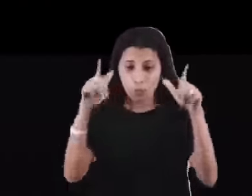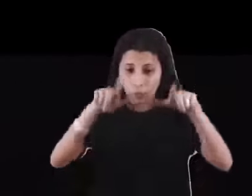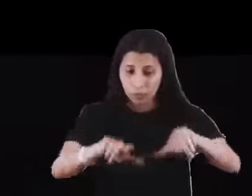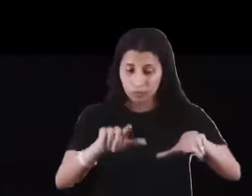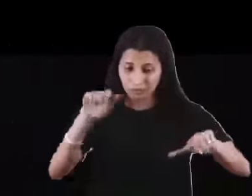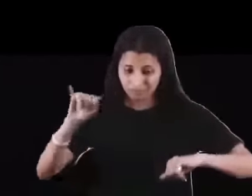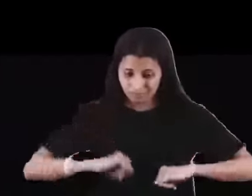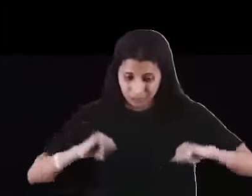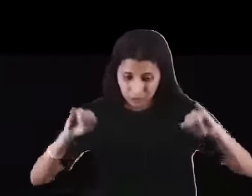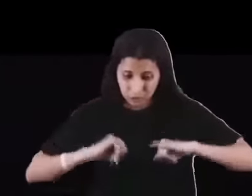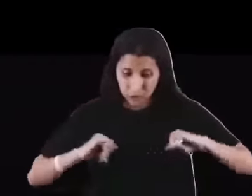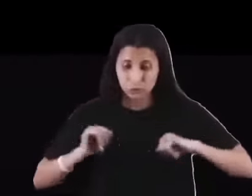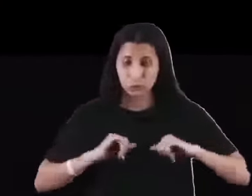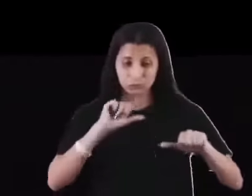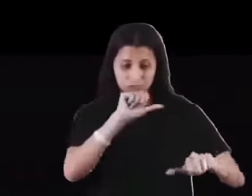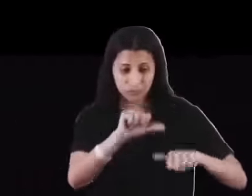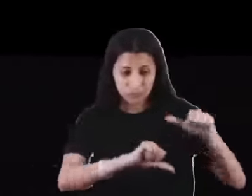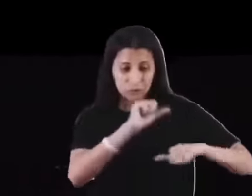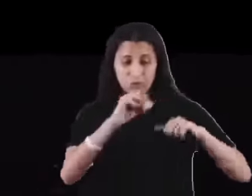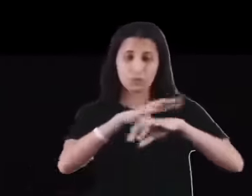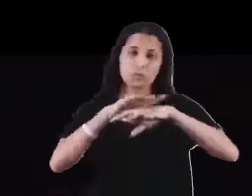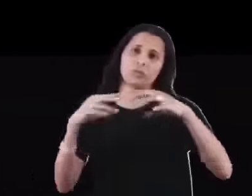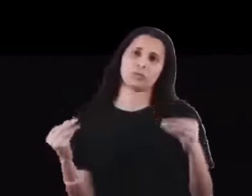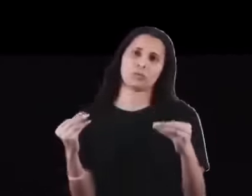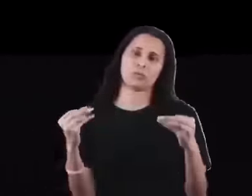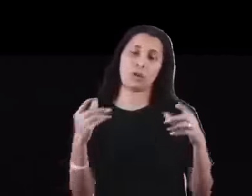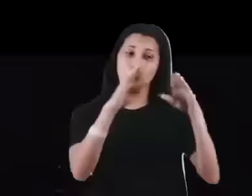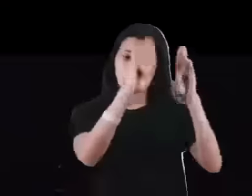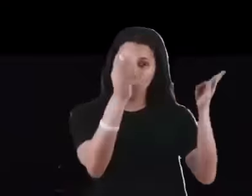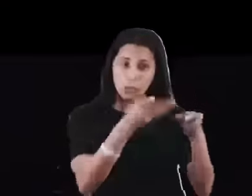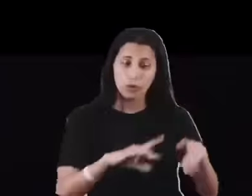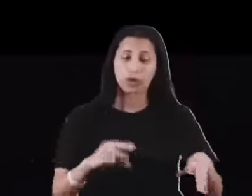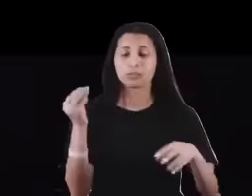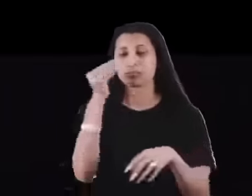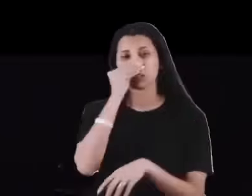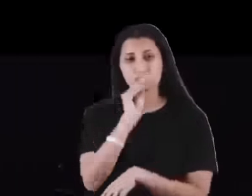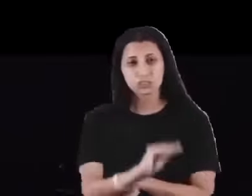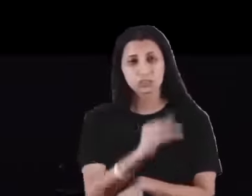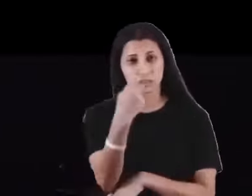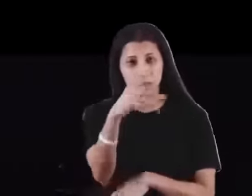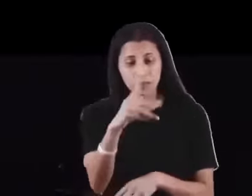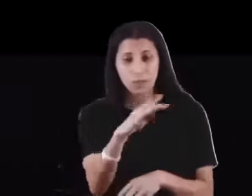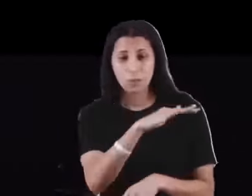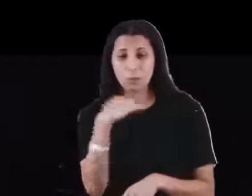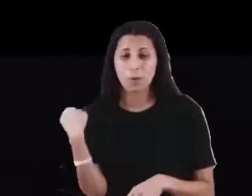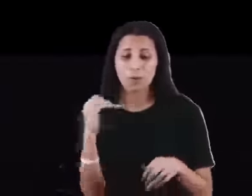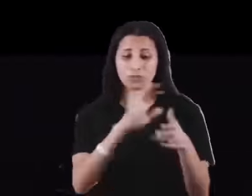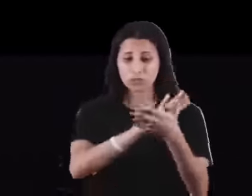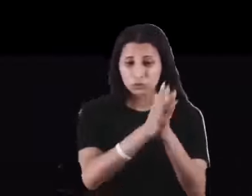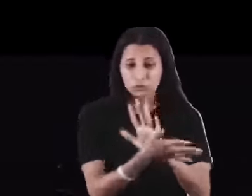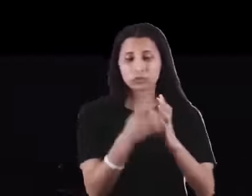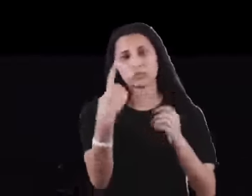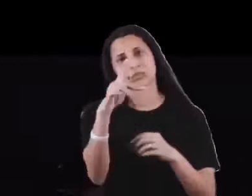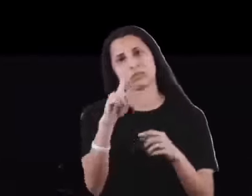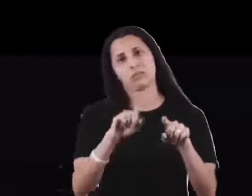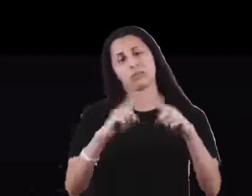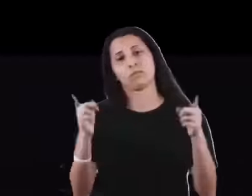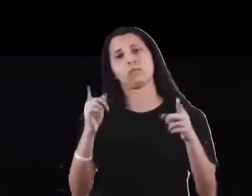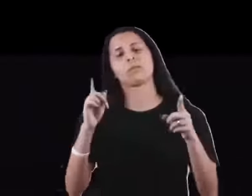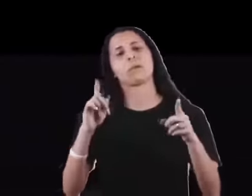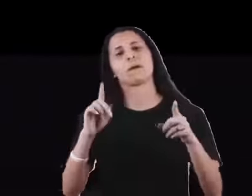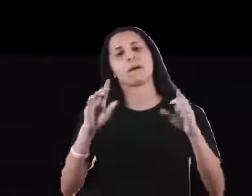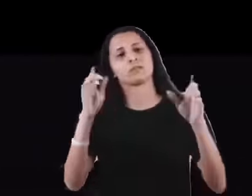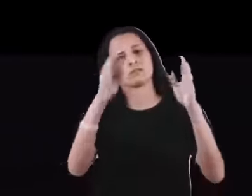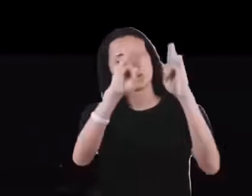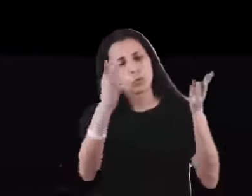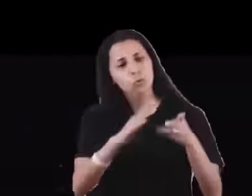cura e o odre que era para o seu abandono e para sua morte para sua destruição vai ser o oda que vai tirar água que